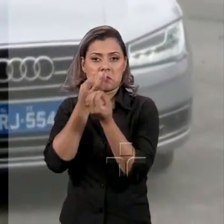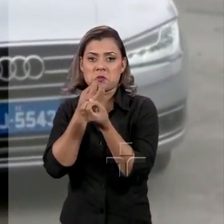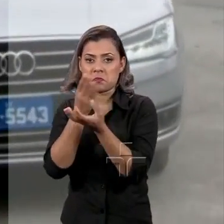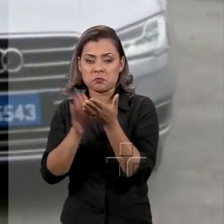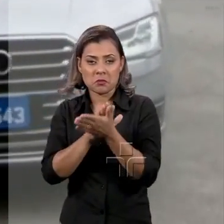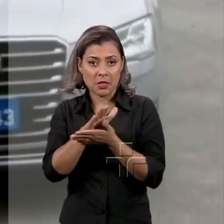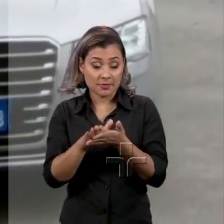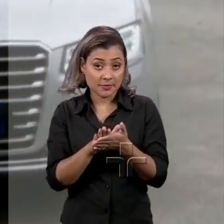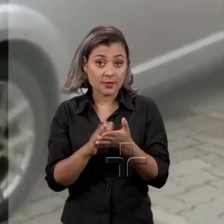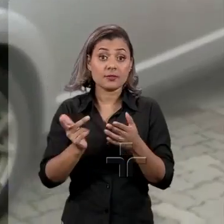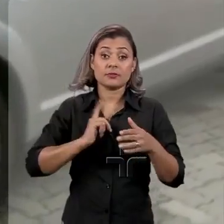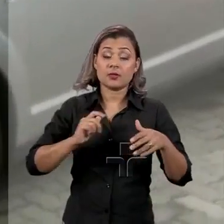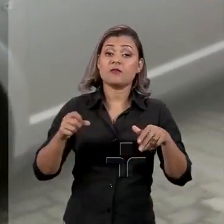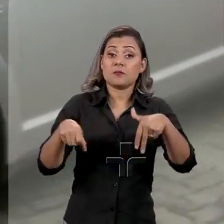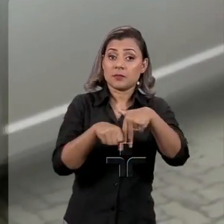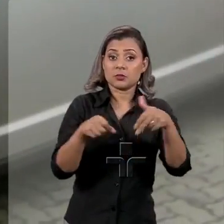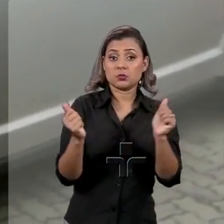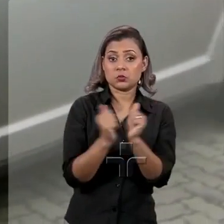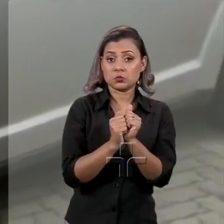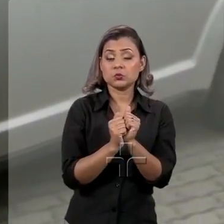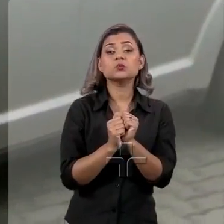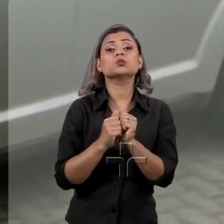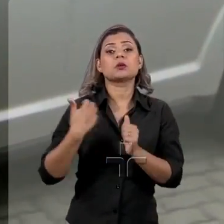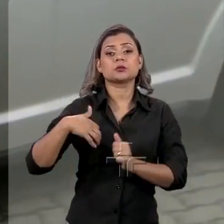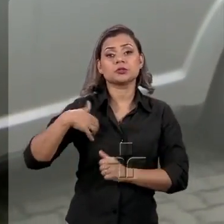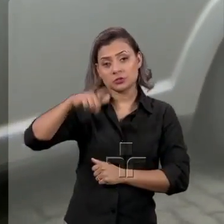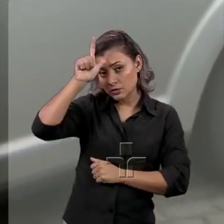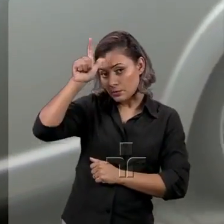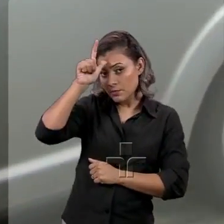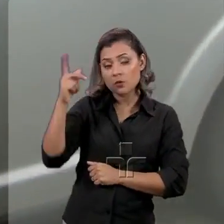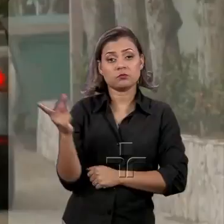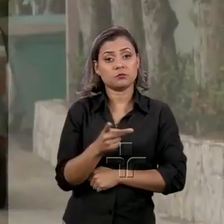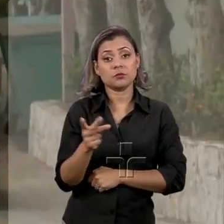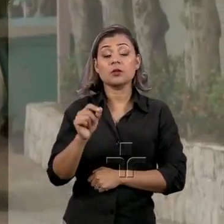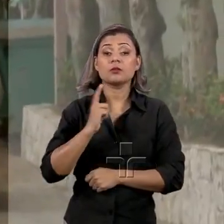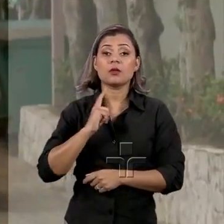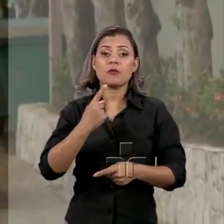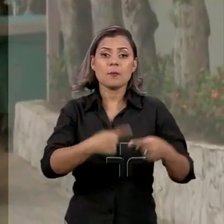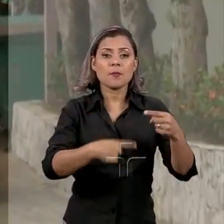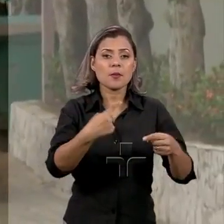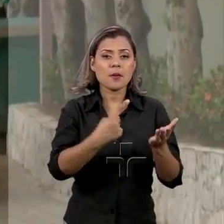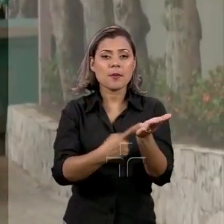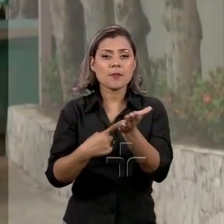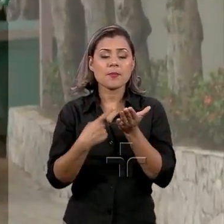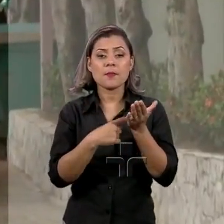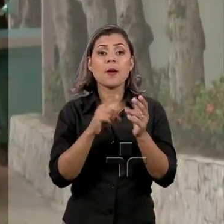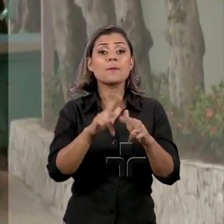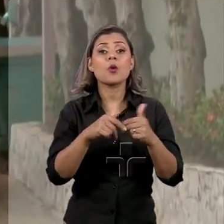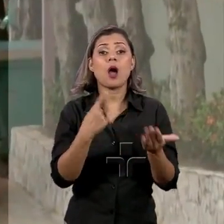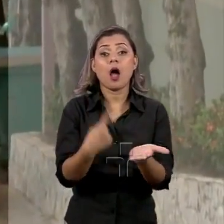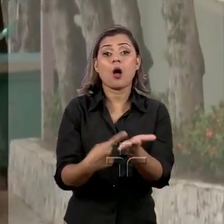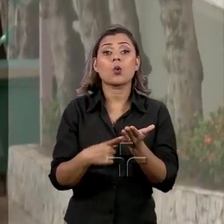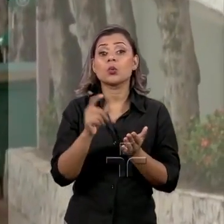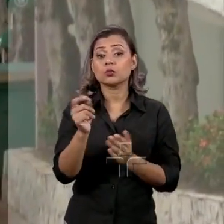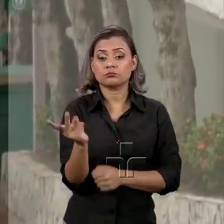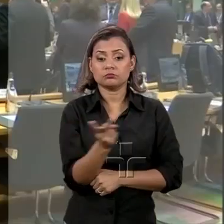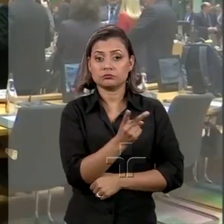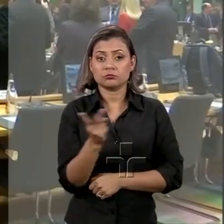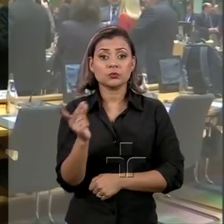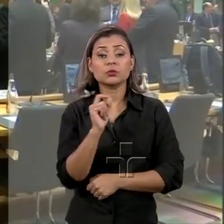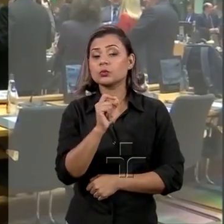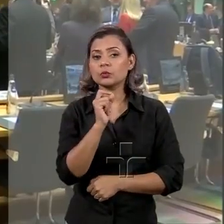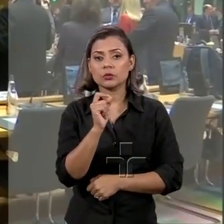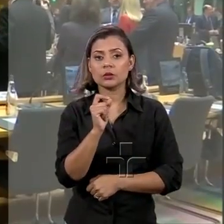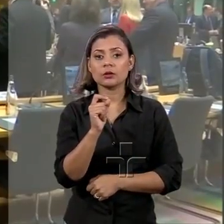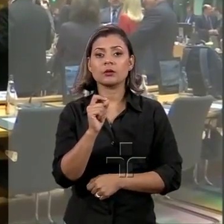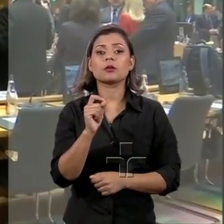os embaixadores da Alemanha e Argentina ocorrem em meio ao possível fechamento de um acordo bilateral entre